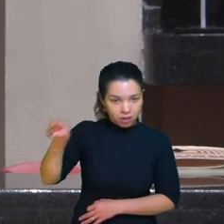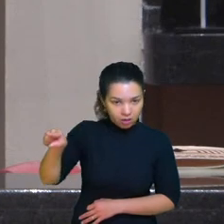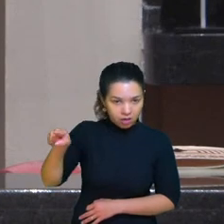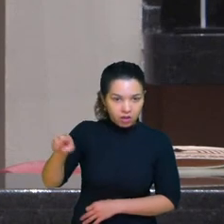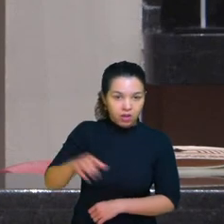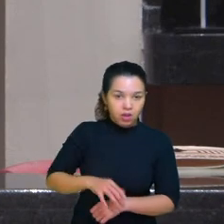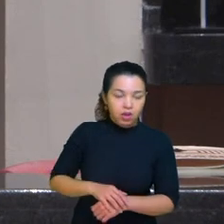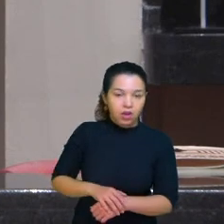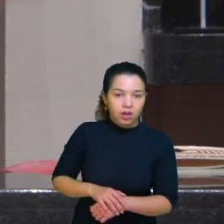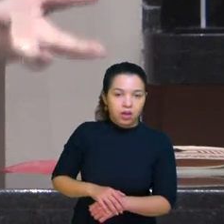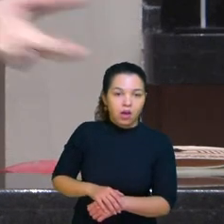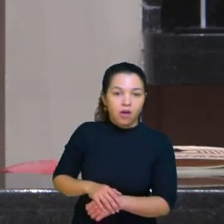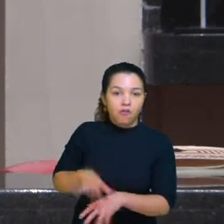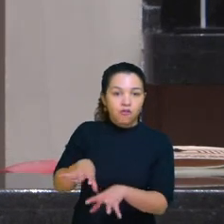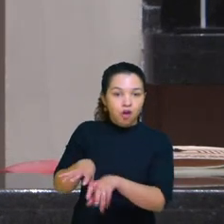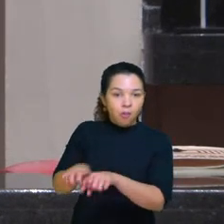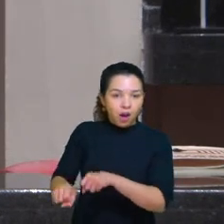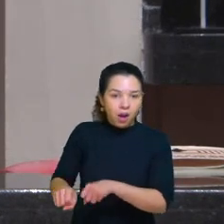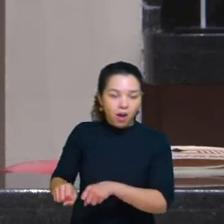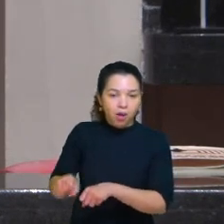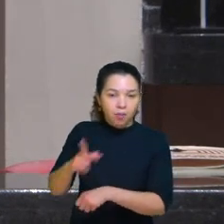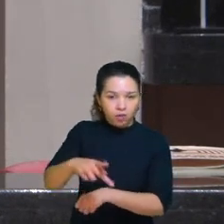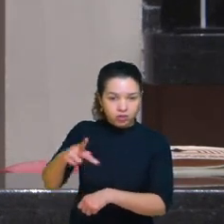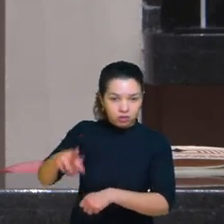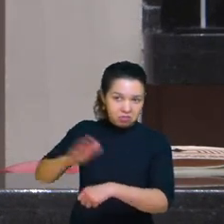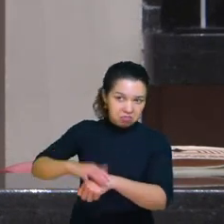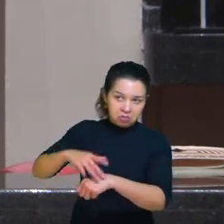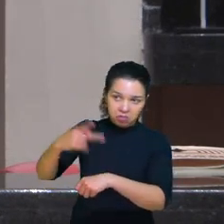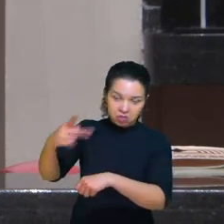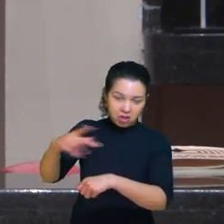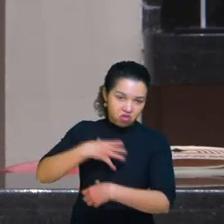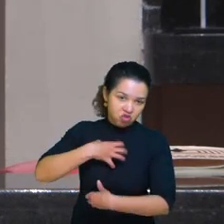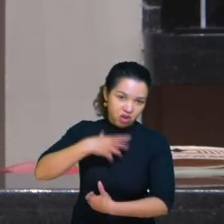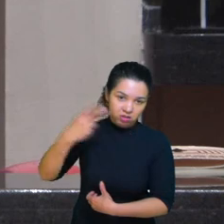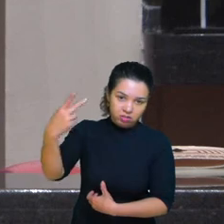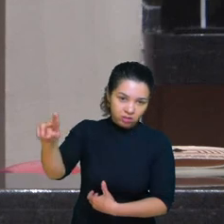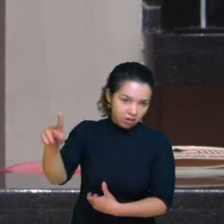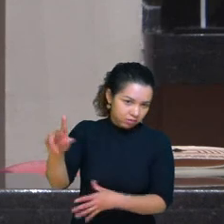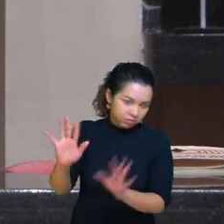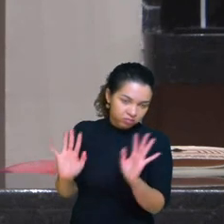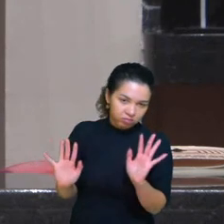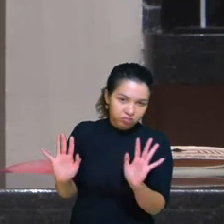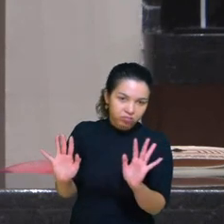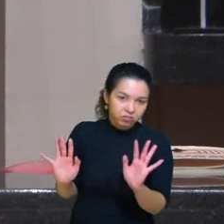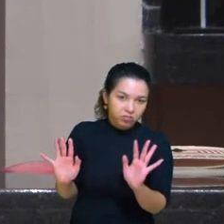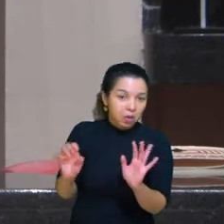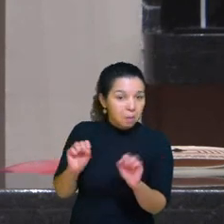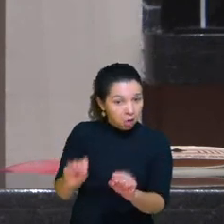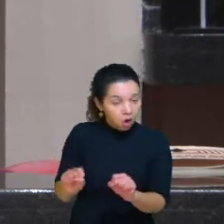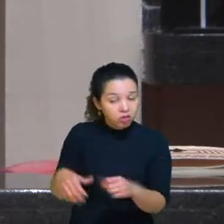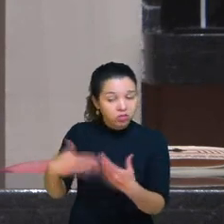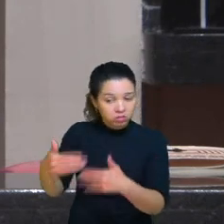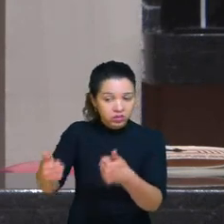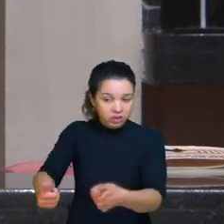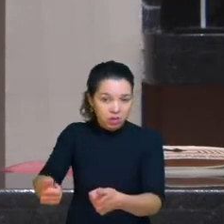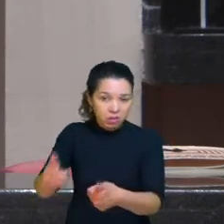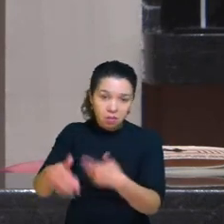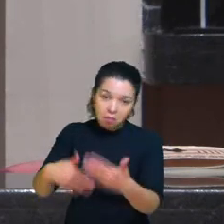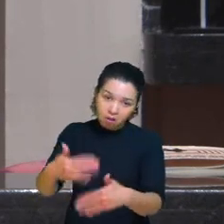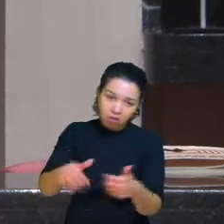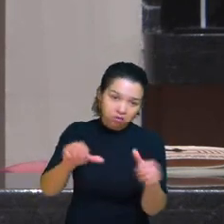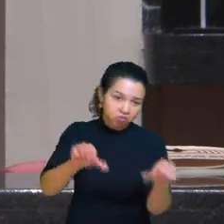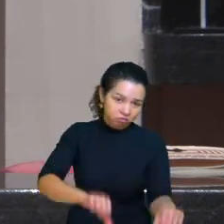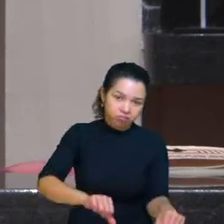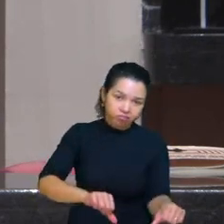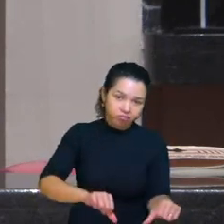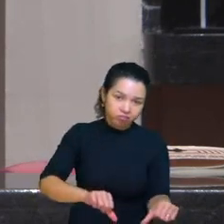seu jeito Isso pode dar resultado e pode não dar se não tiver algumas diretrizes teoria